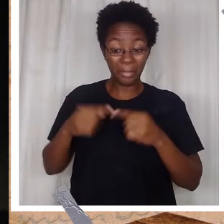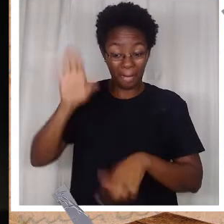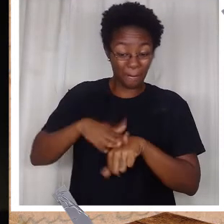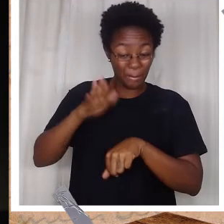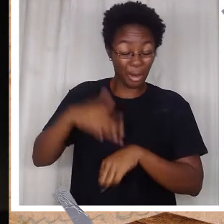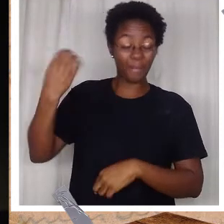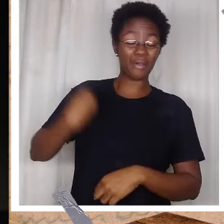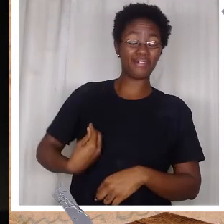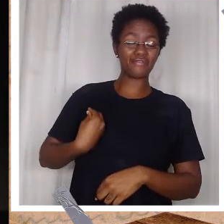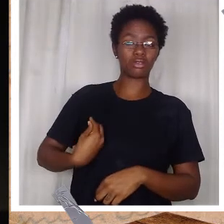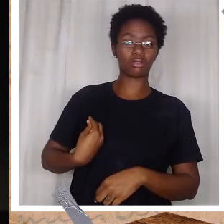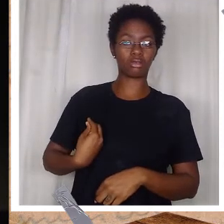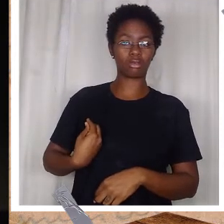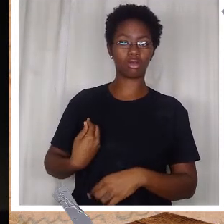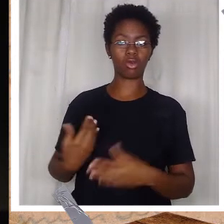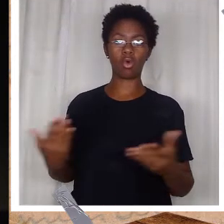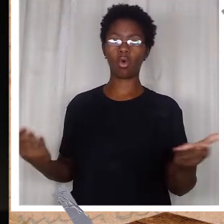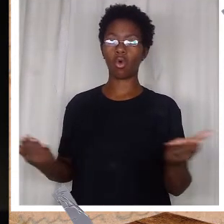Eu hoje estou triste.